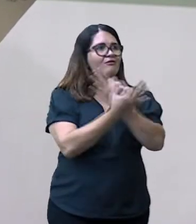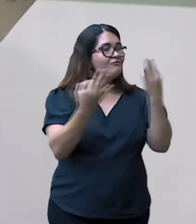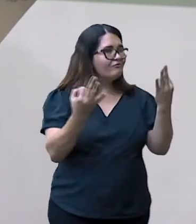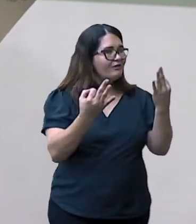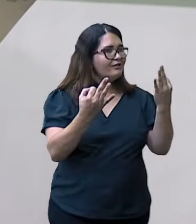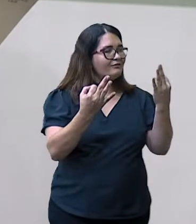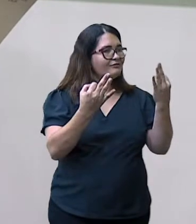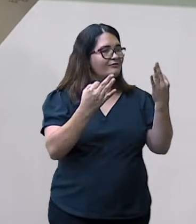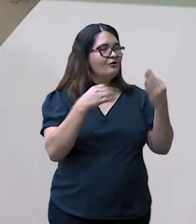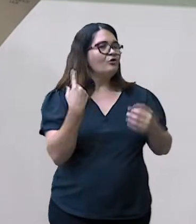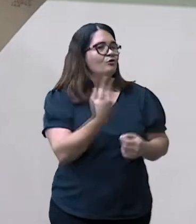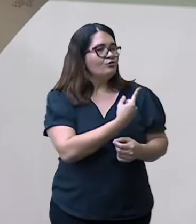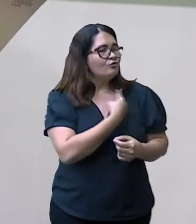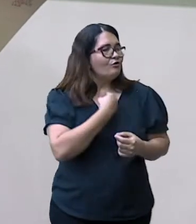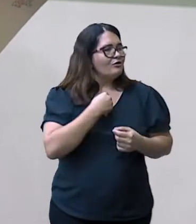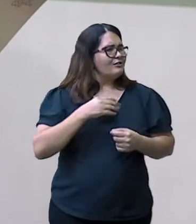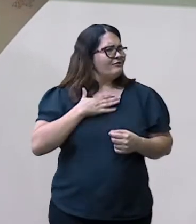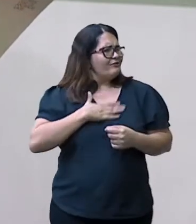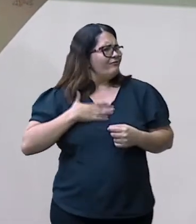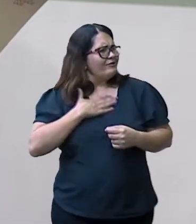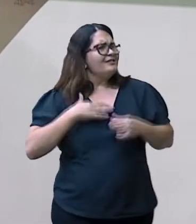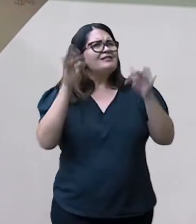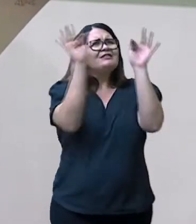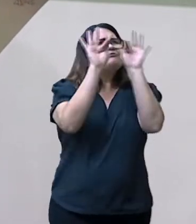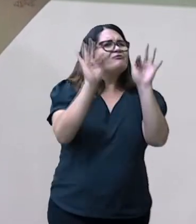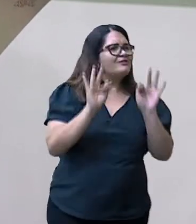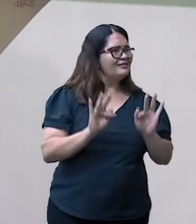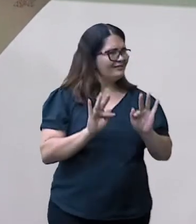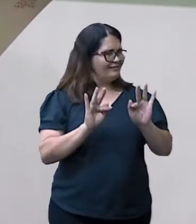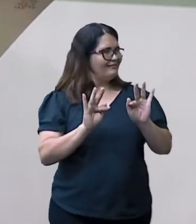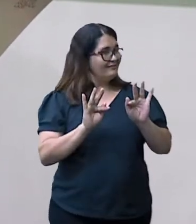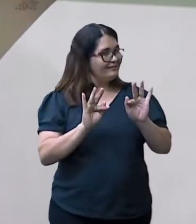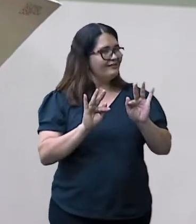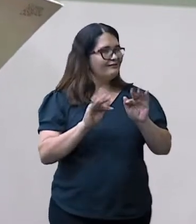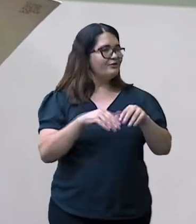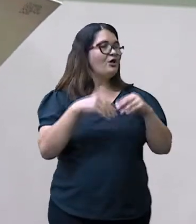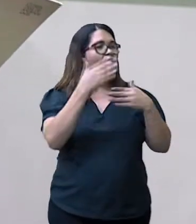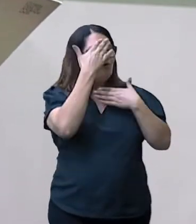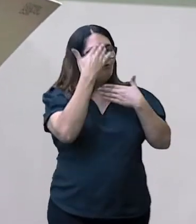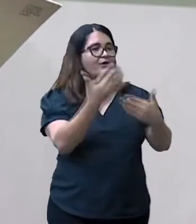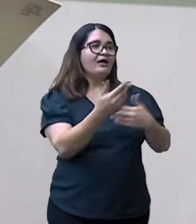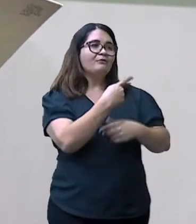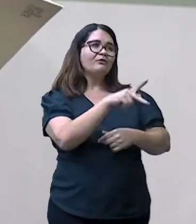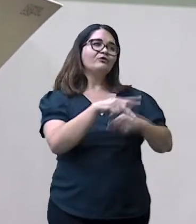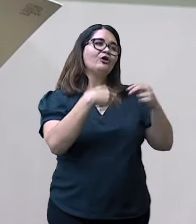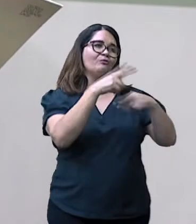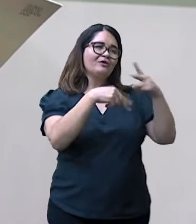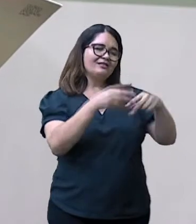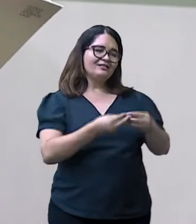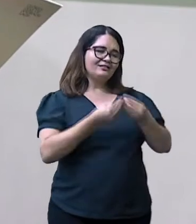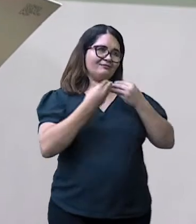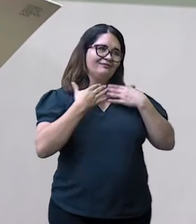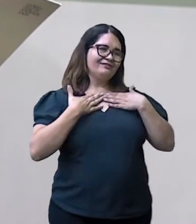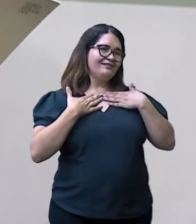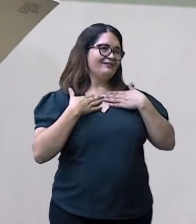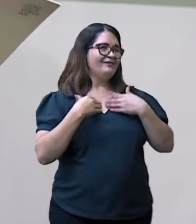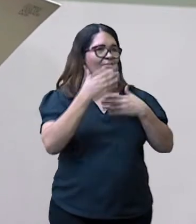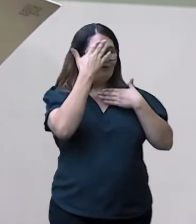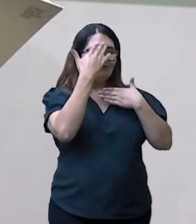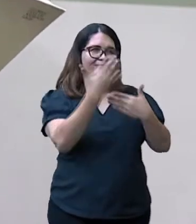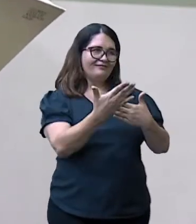ficamos contentíssimos com seu presente. O muito obrigado sai dos nossos corações